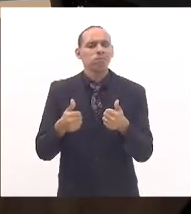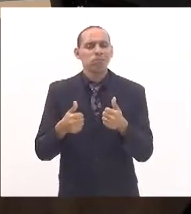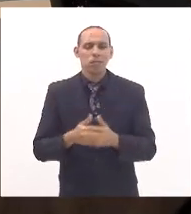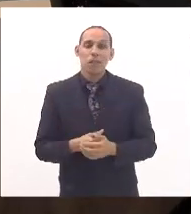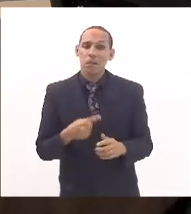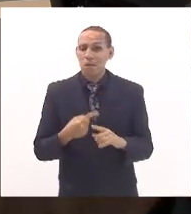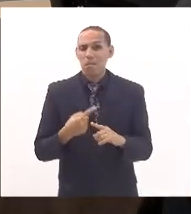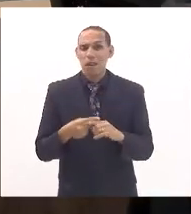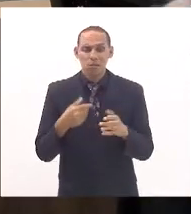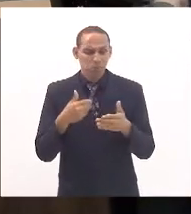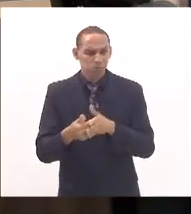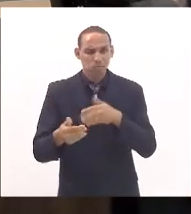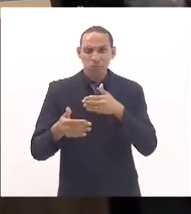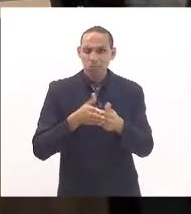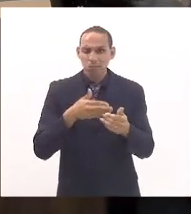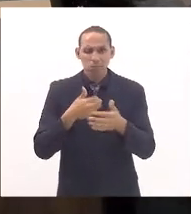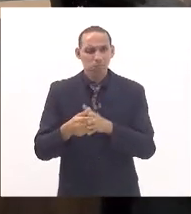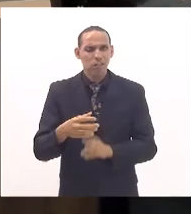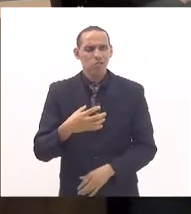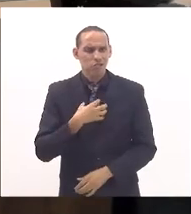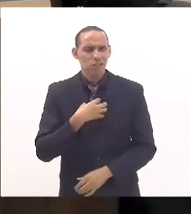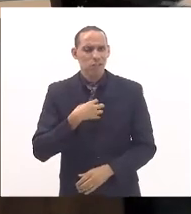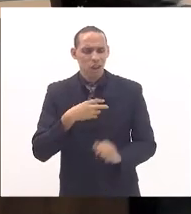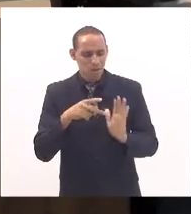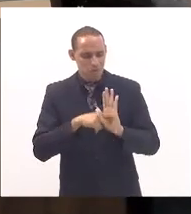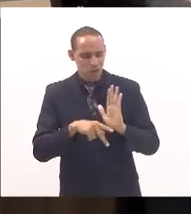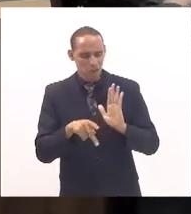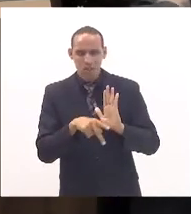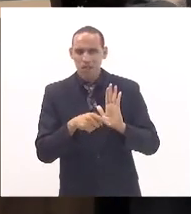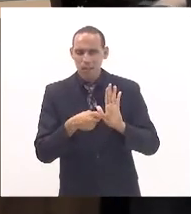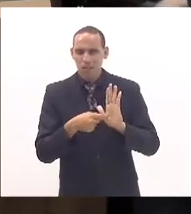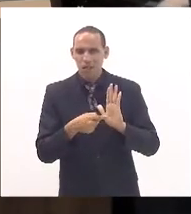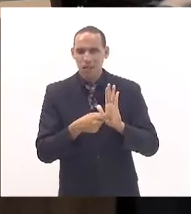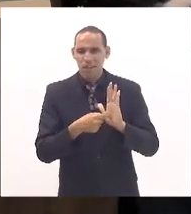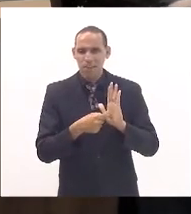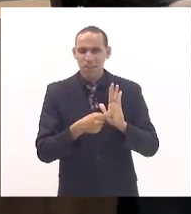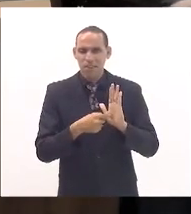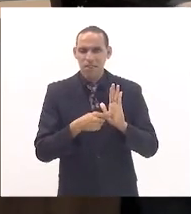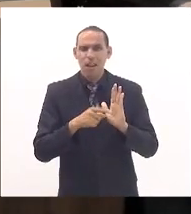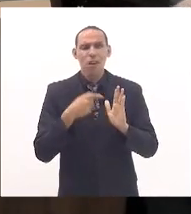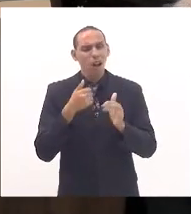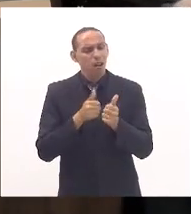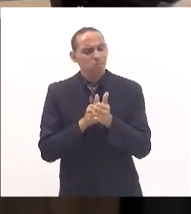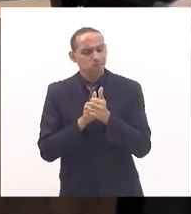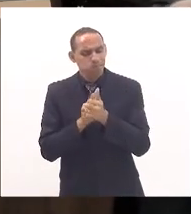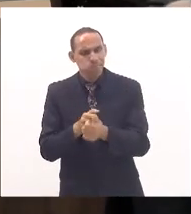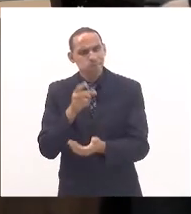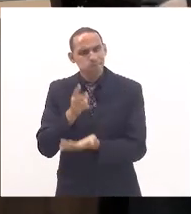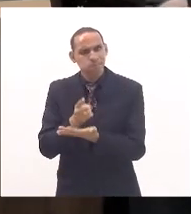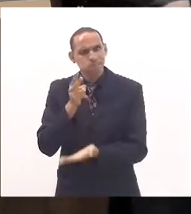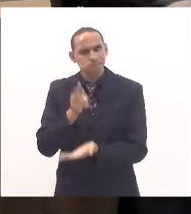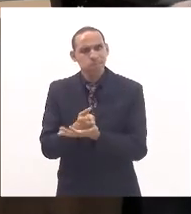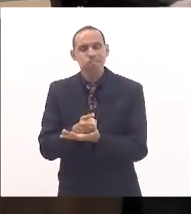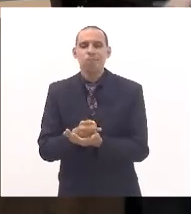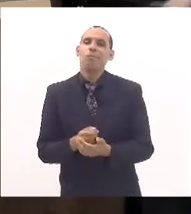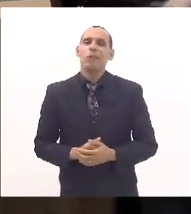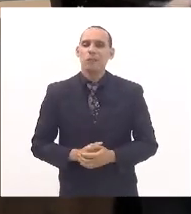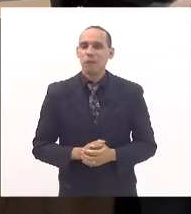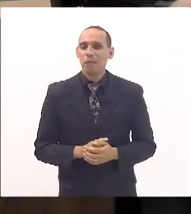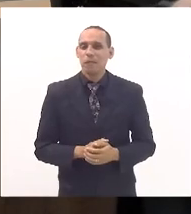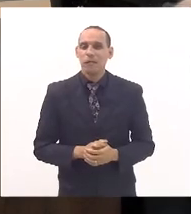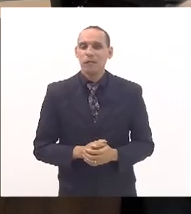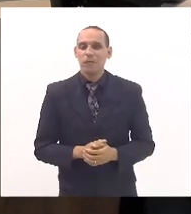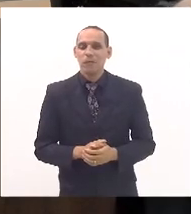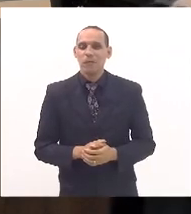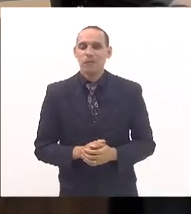porque, independente da forma do projeto, tem que se perseguir essa questão. E